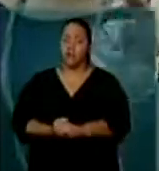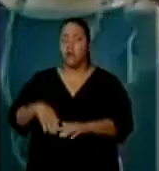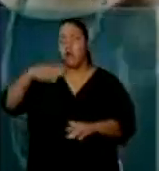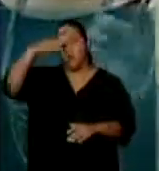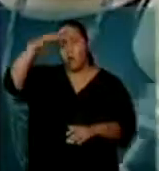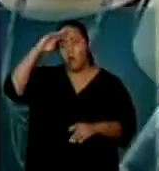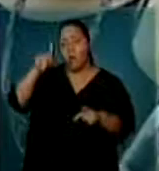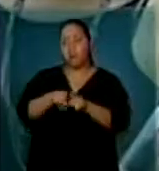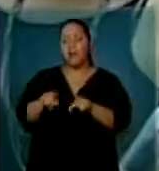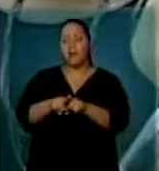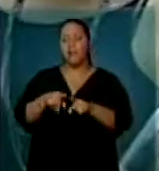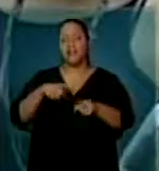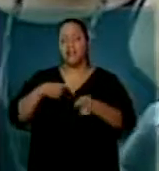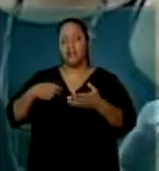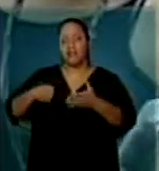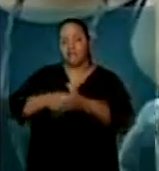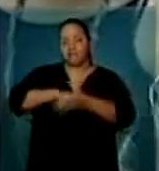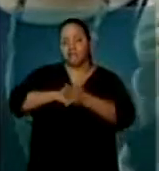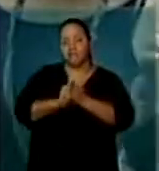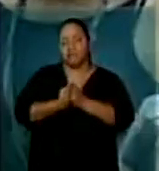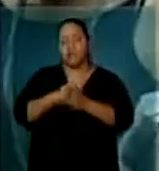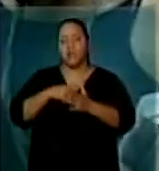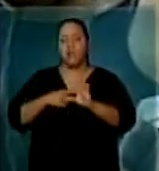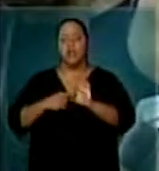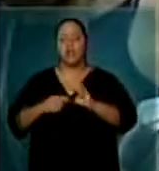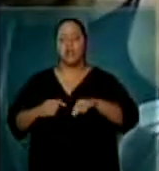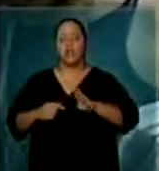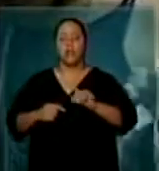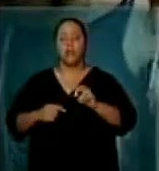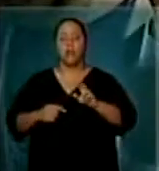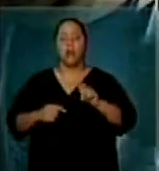em relação ao embargo e até a base de